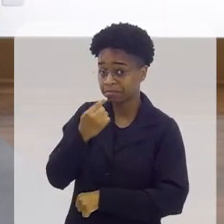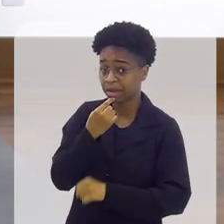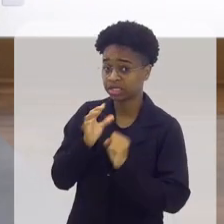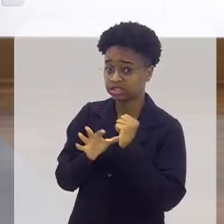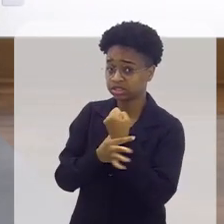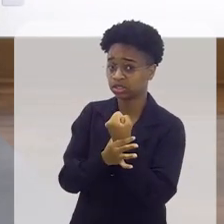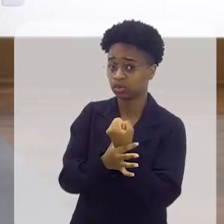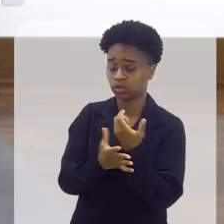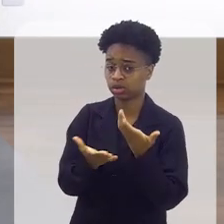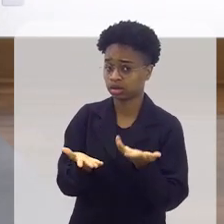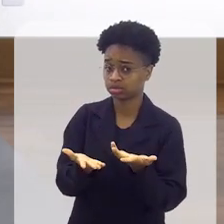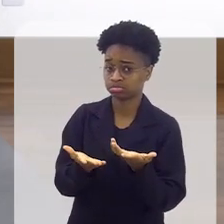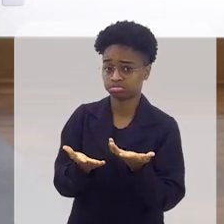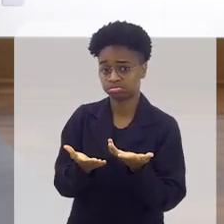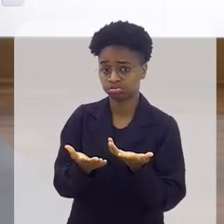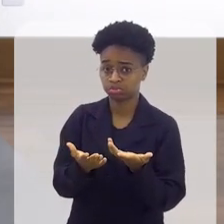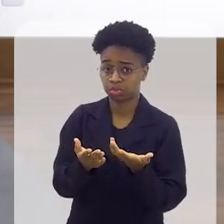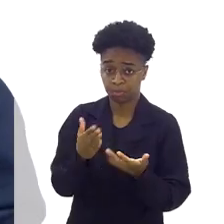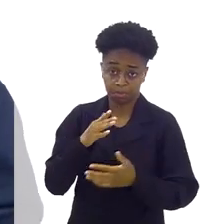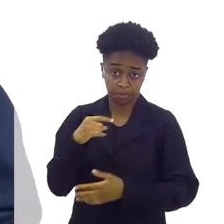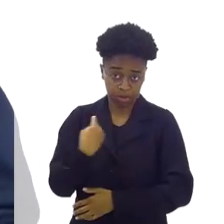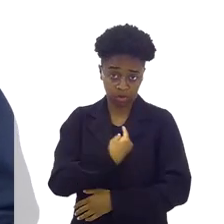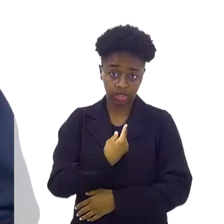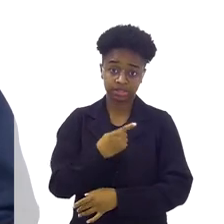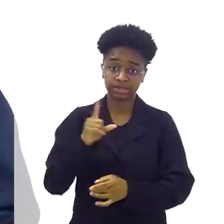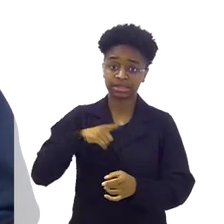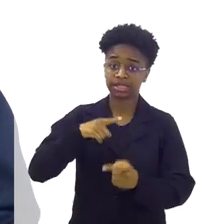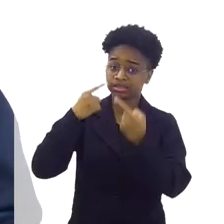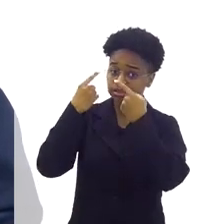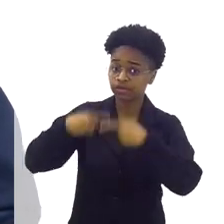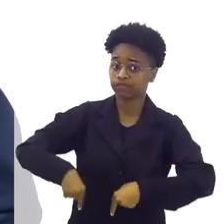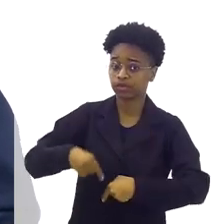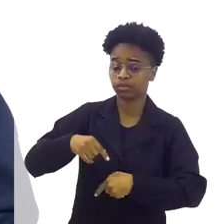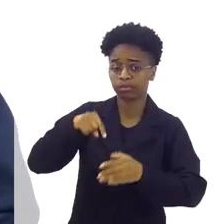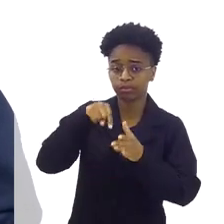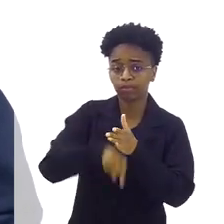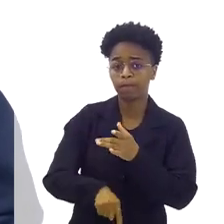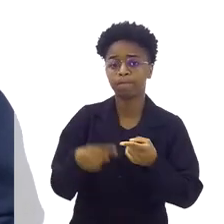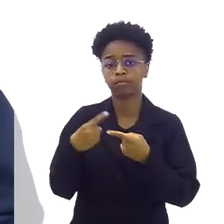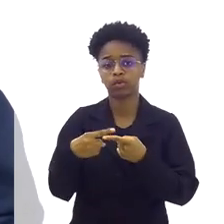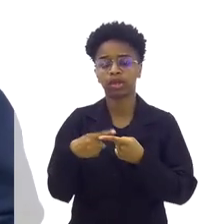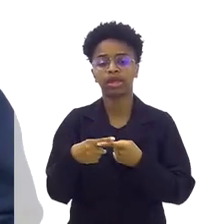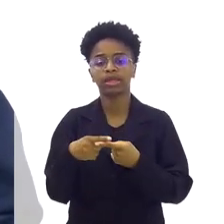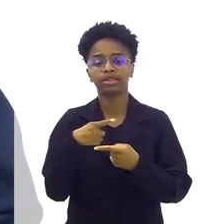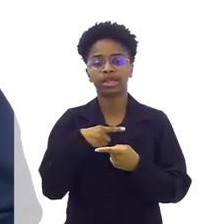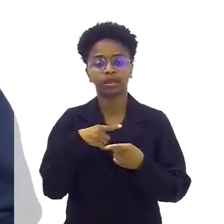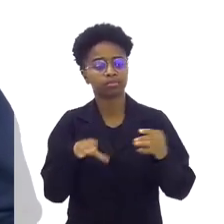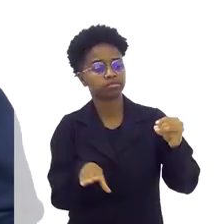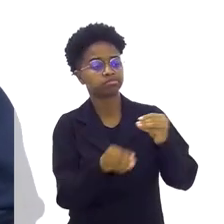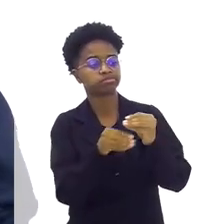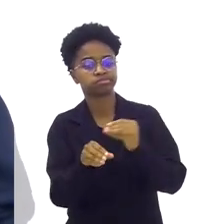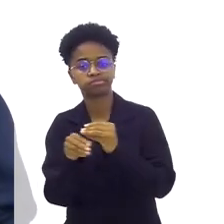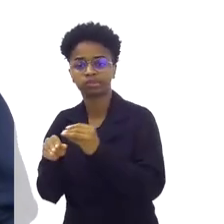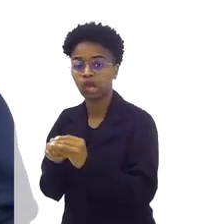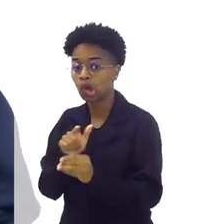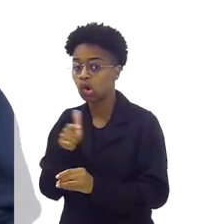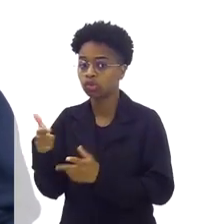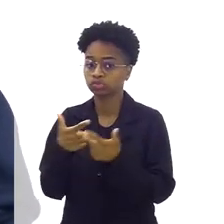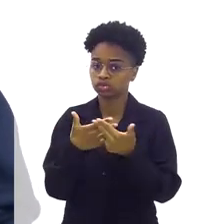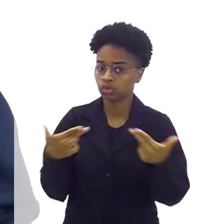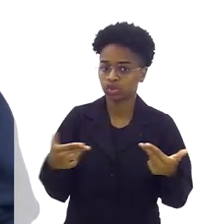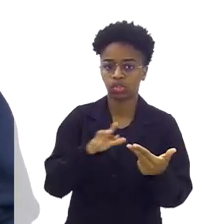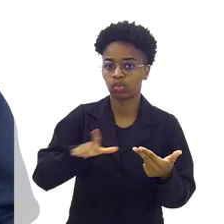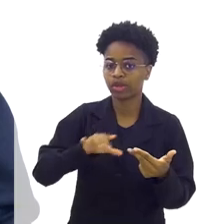uma imagem de segurança? No nosso caso, por exemplo, vai ser um desafio ainda maior, porque a gente vai estar enfrentando mais coisas do que